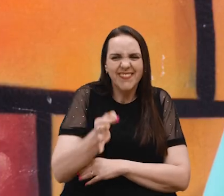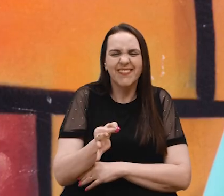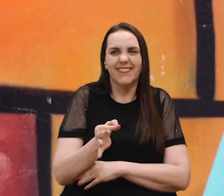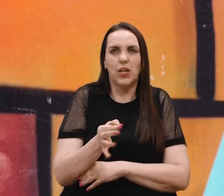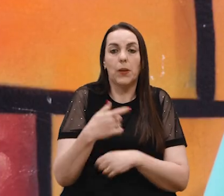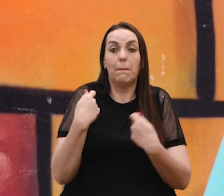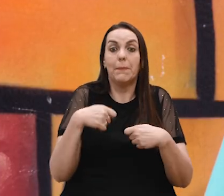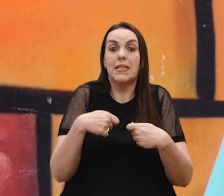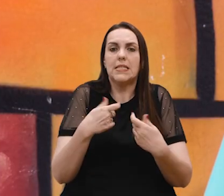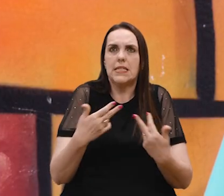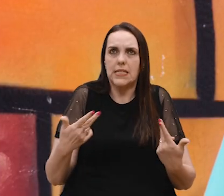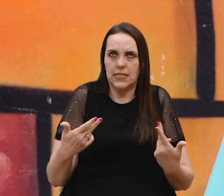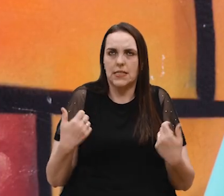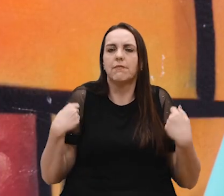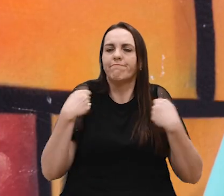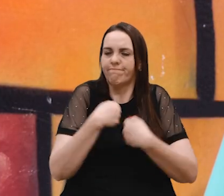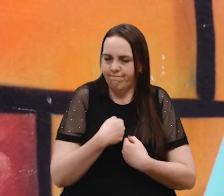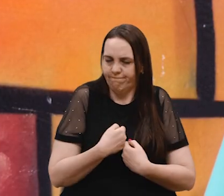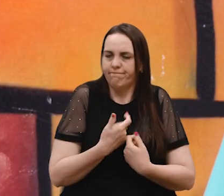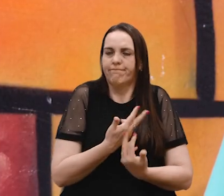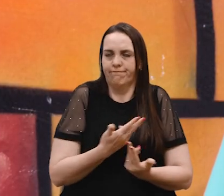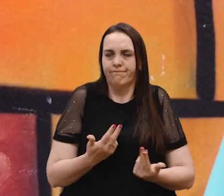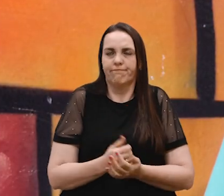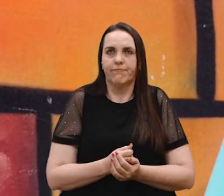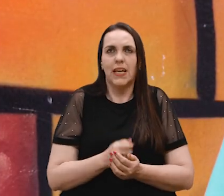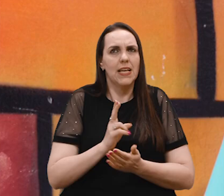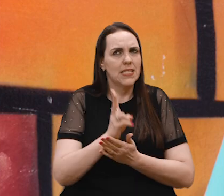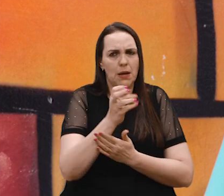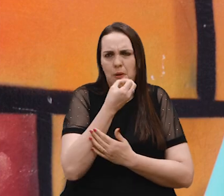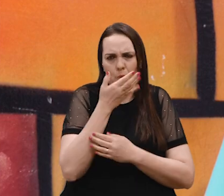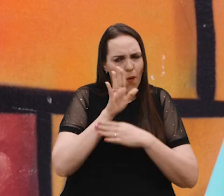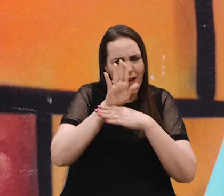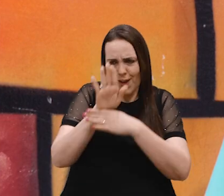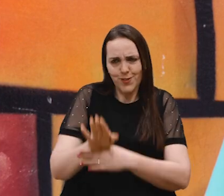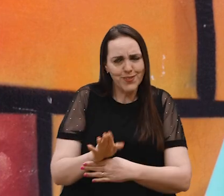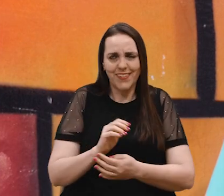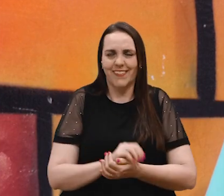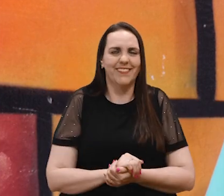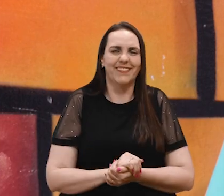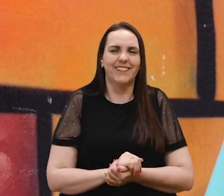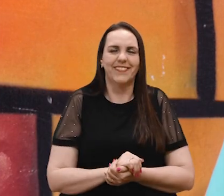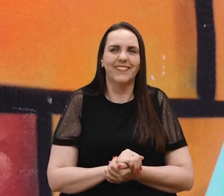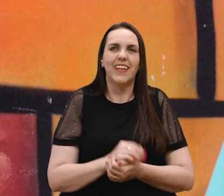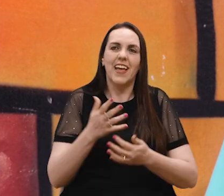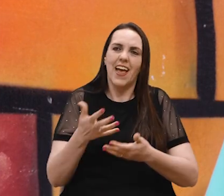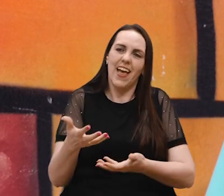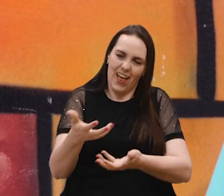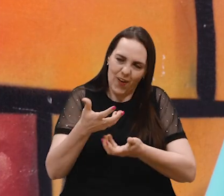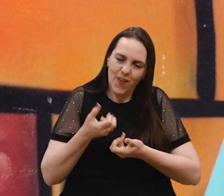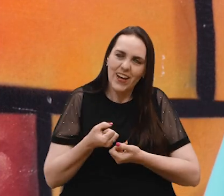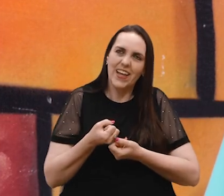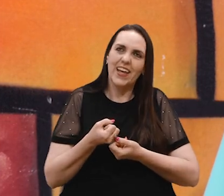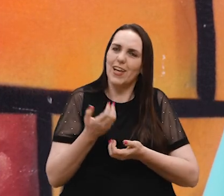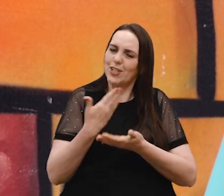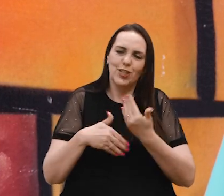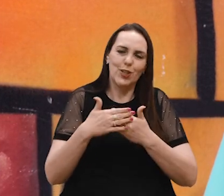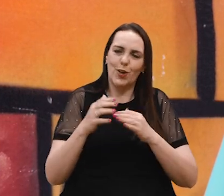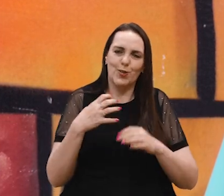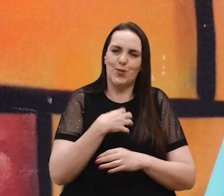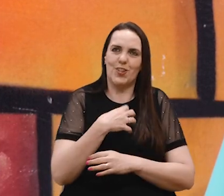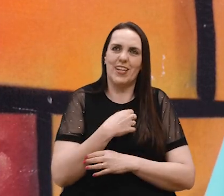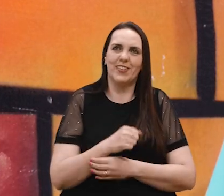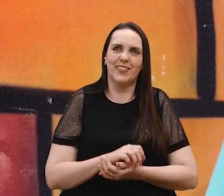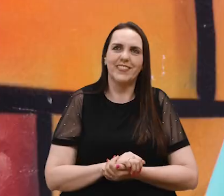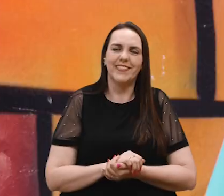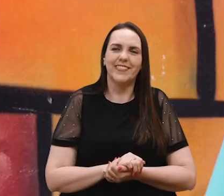quanto que precisa de agasalho, né? E é sempre bom ajudar, sempre bom recebê-los de todas as